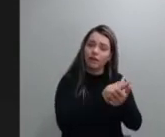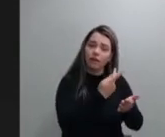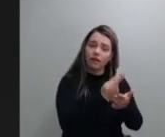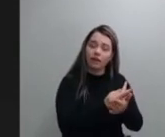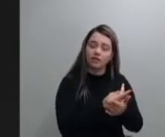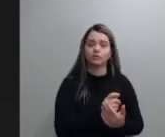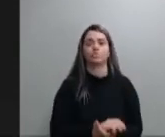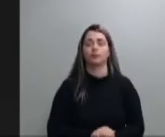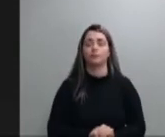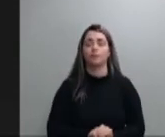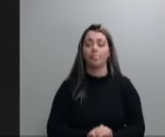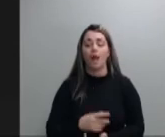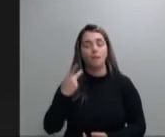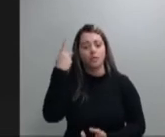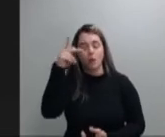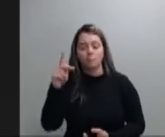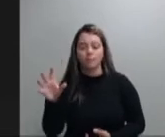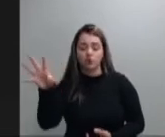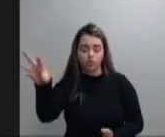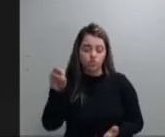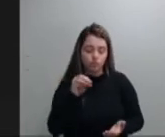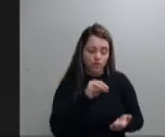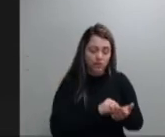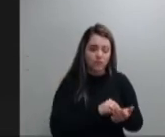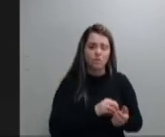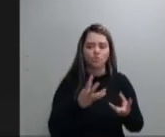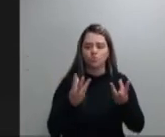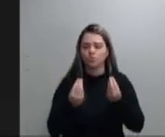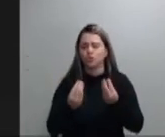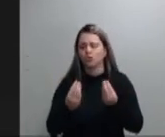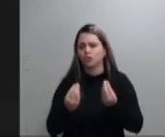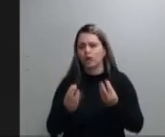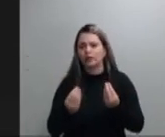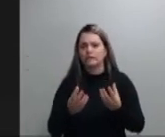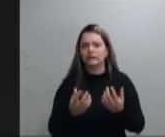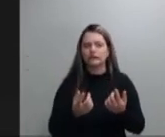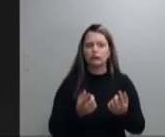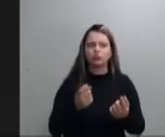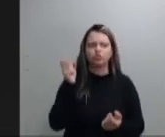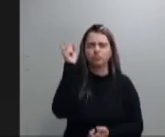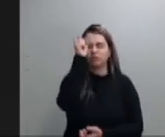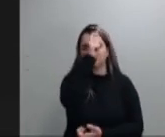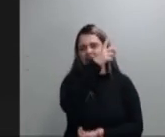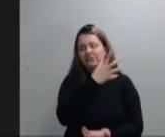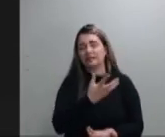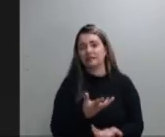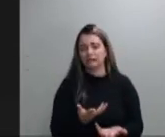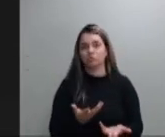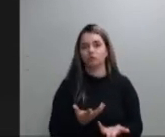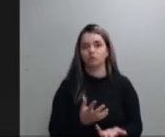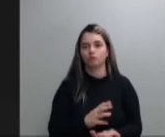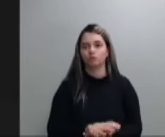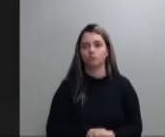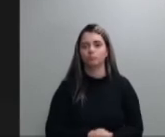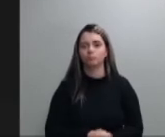danos mais danos do que eu tenho que virar a página aqui